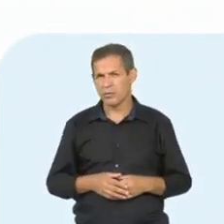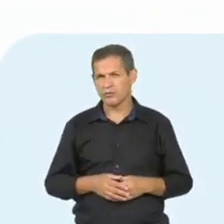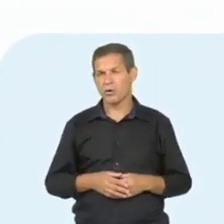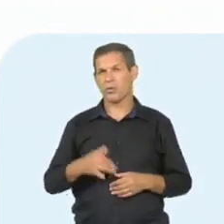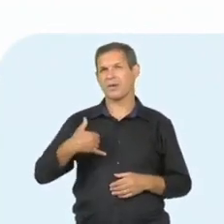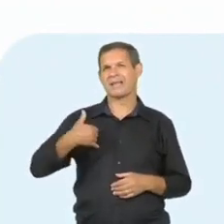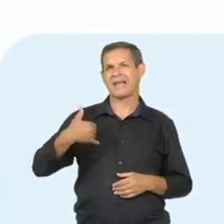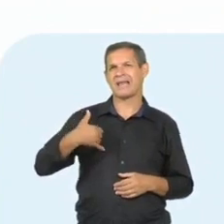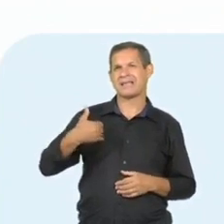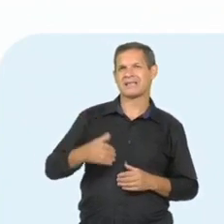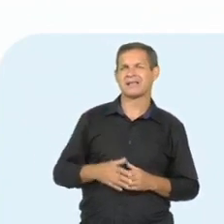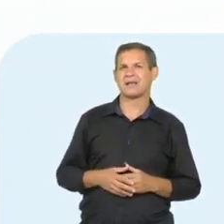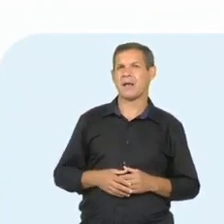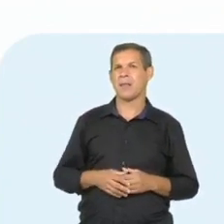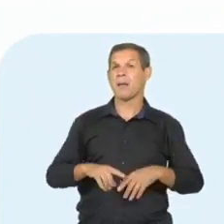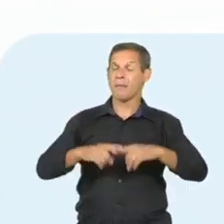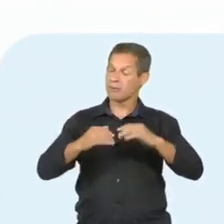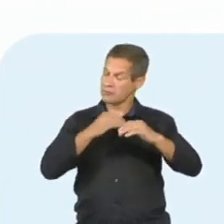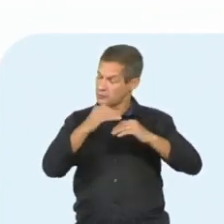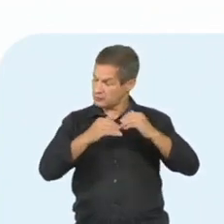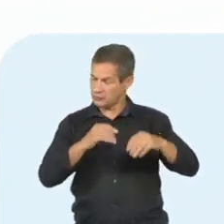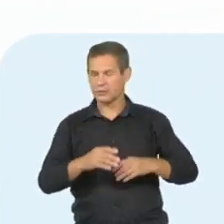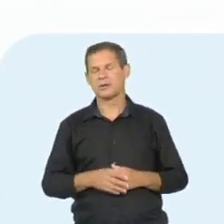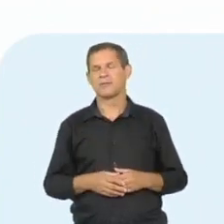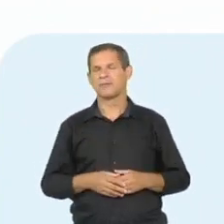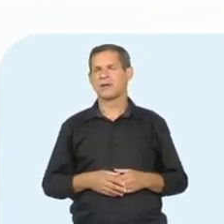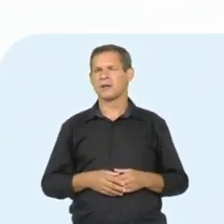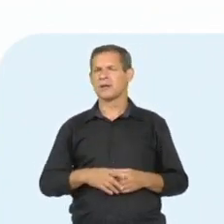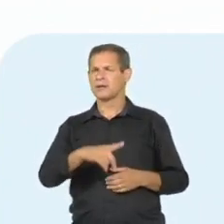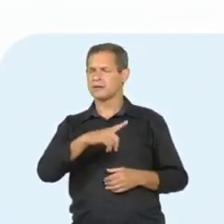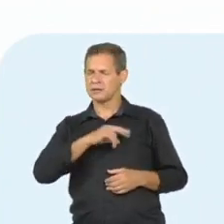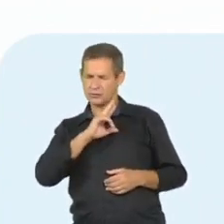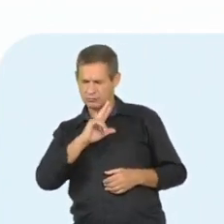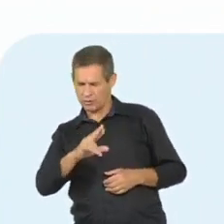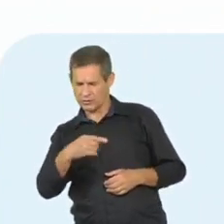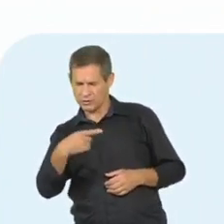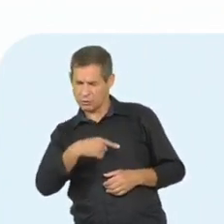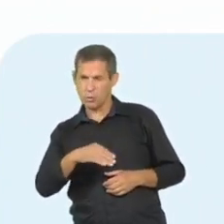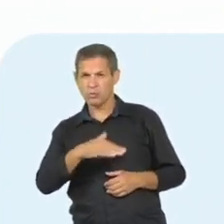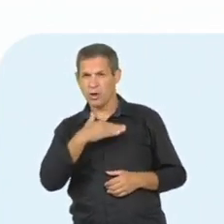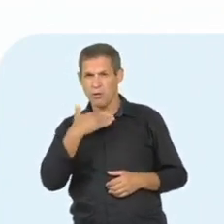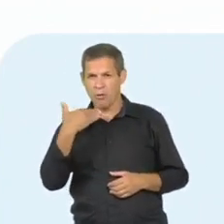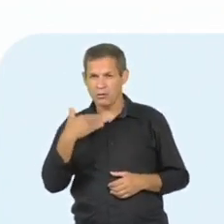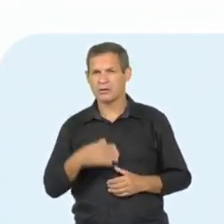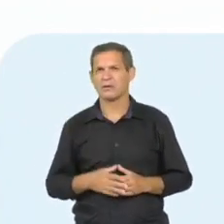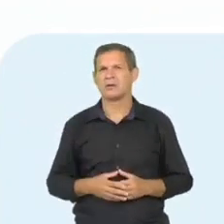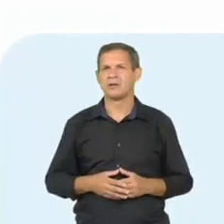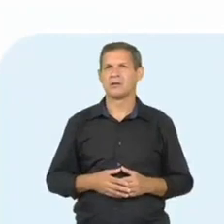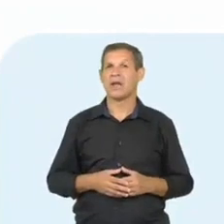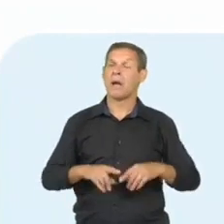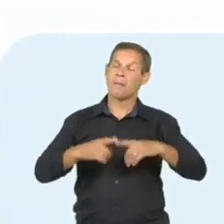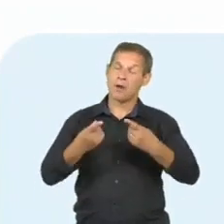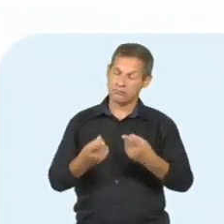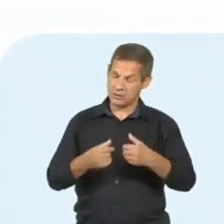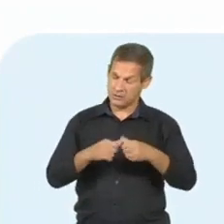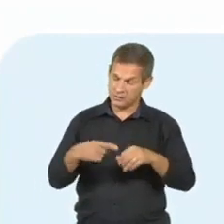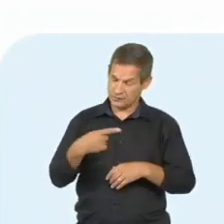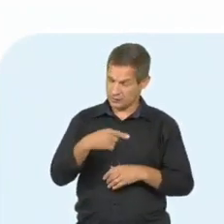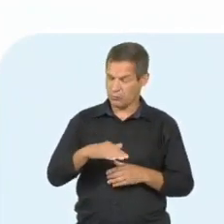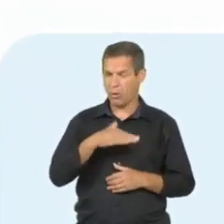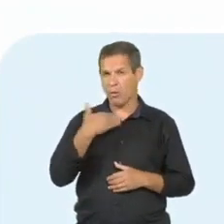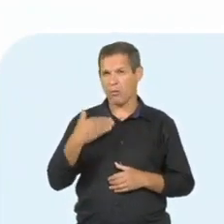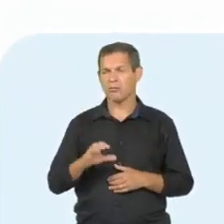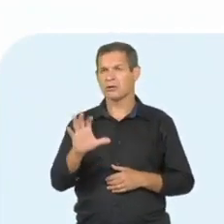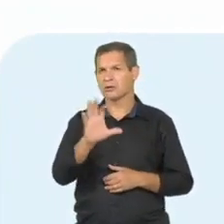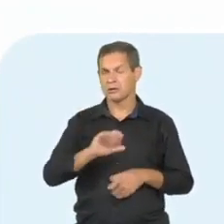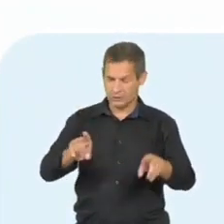faixa etária mais avançada, resultante da queda da mortalidade geral, e aí essa queda